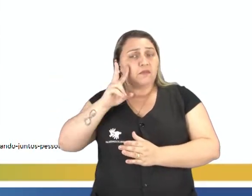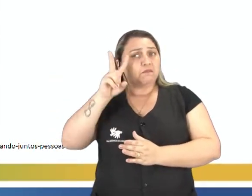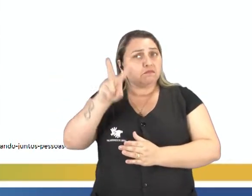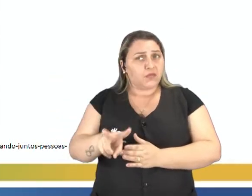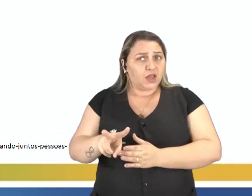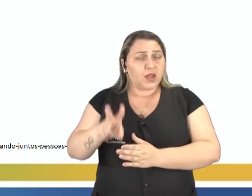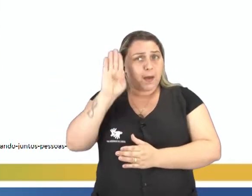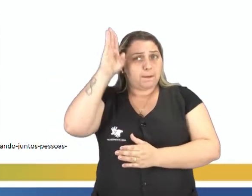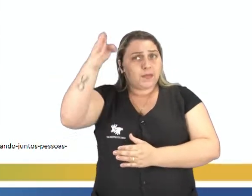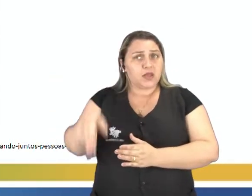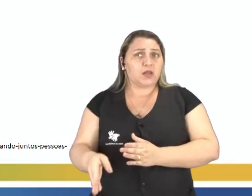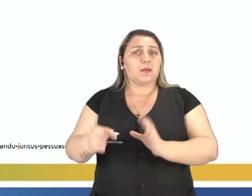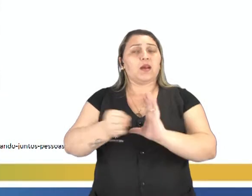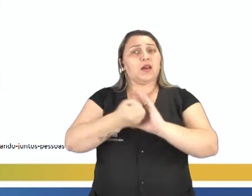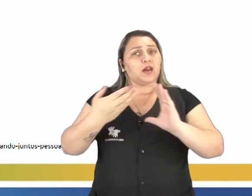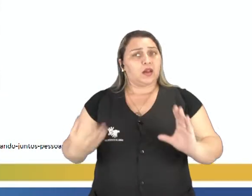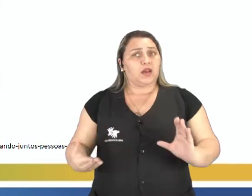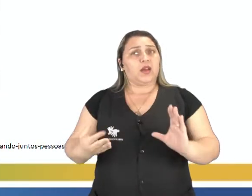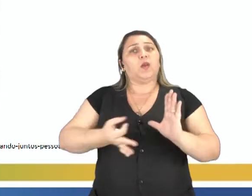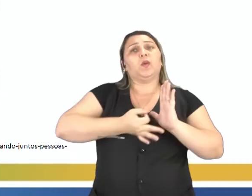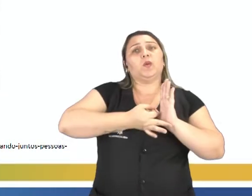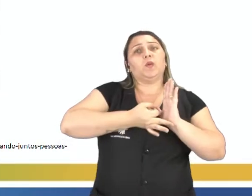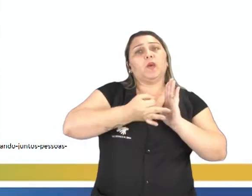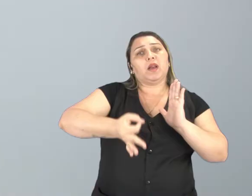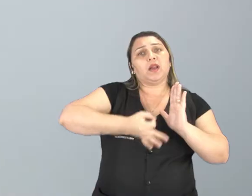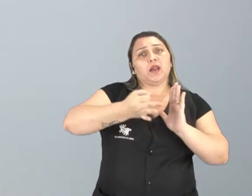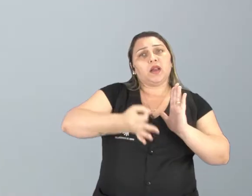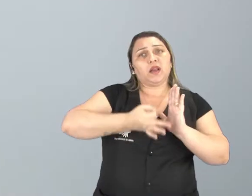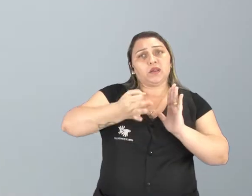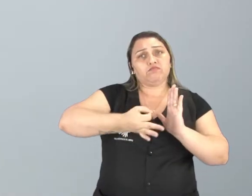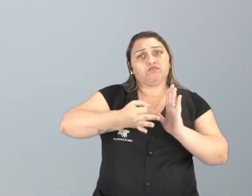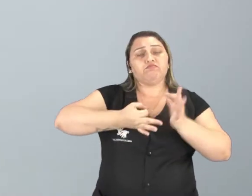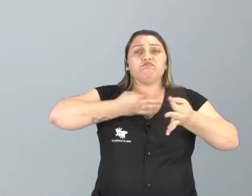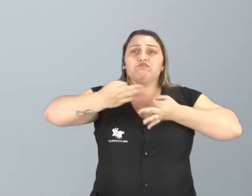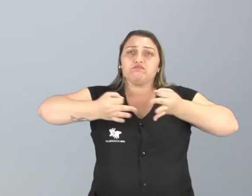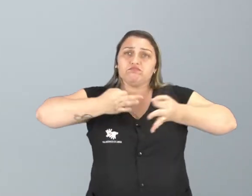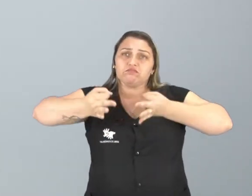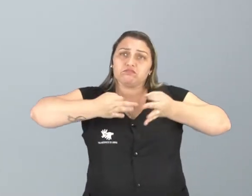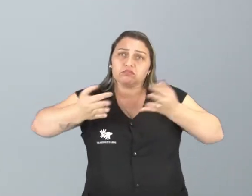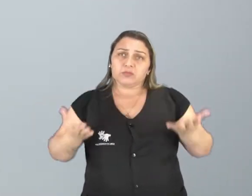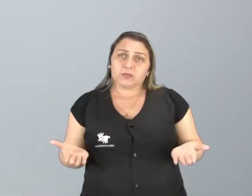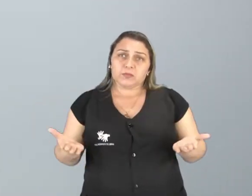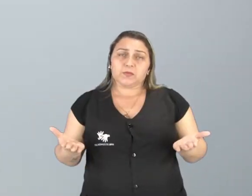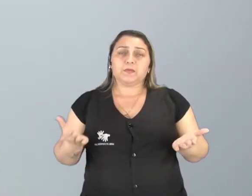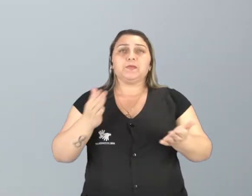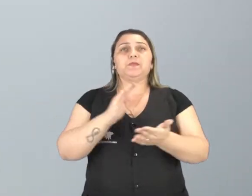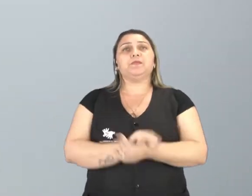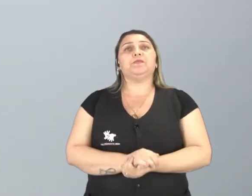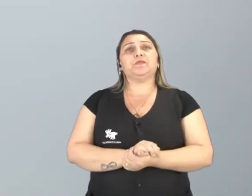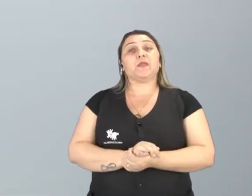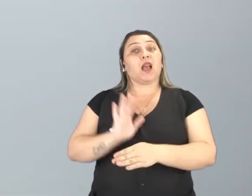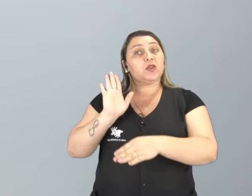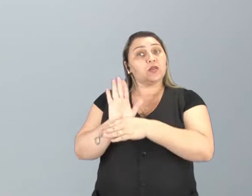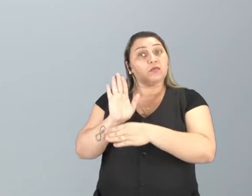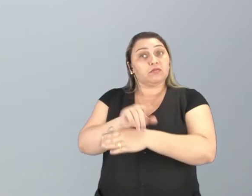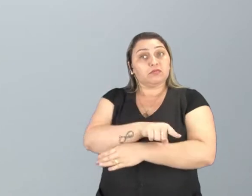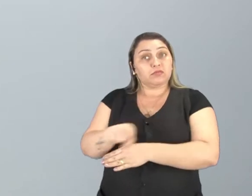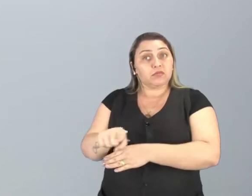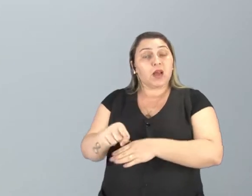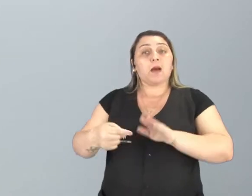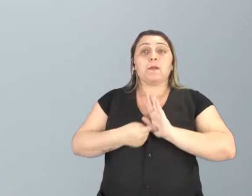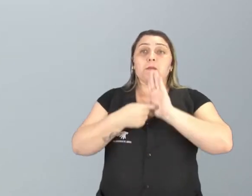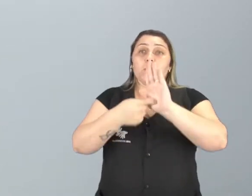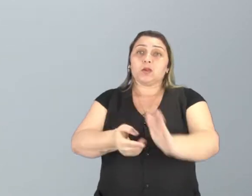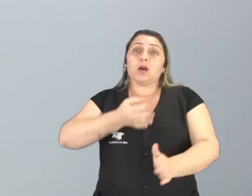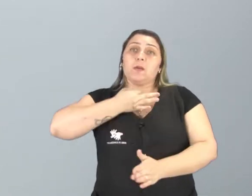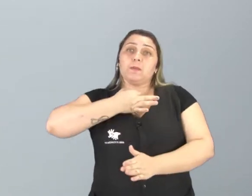vocês observem que a principal característica do artigo de opinião é a argumentação. A argumentação, ela vai te